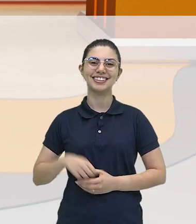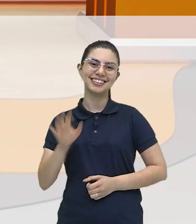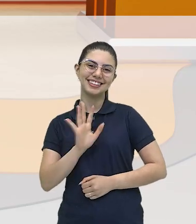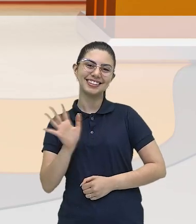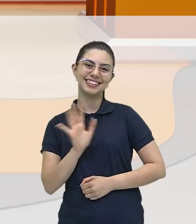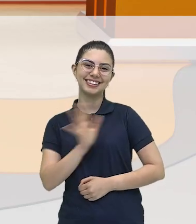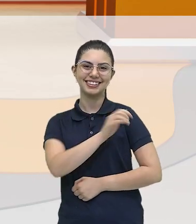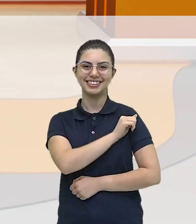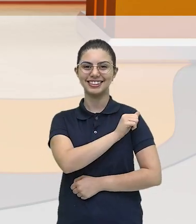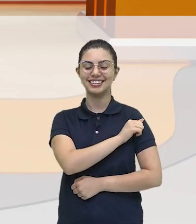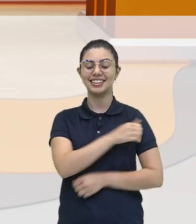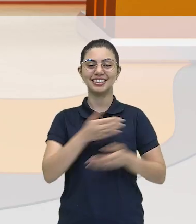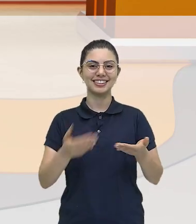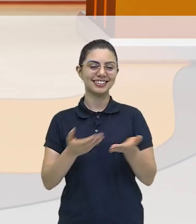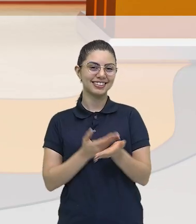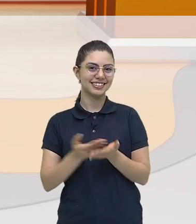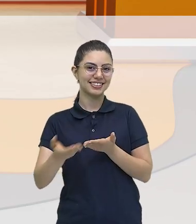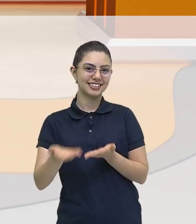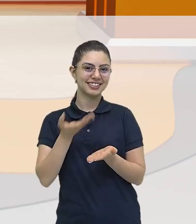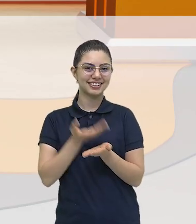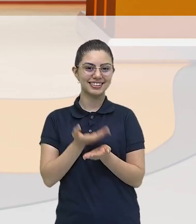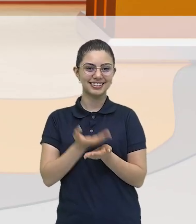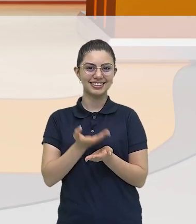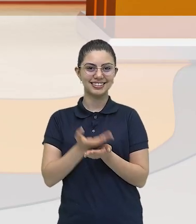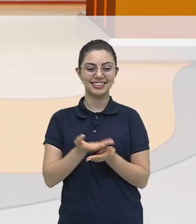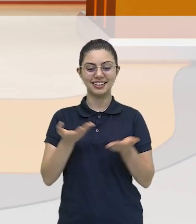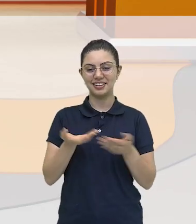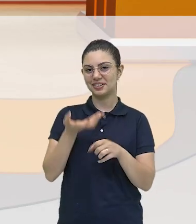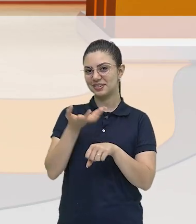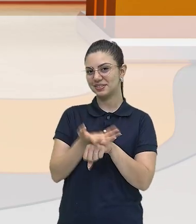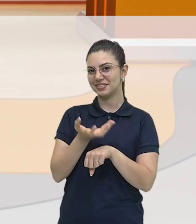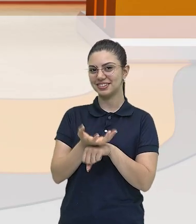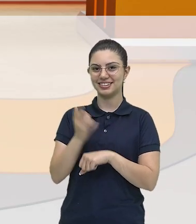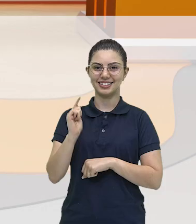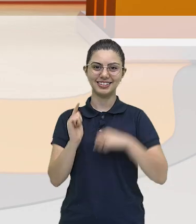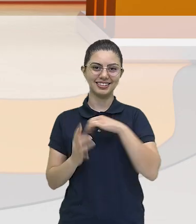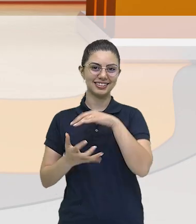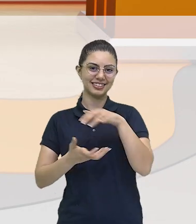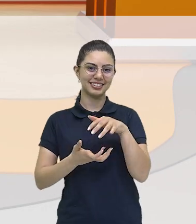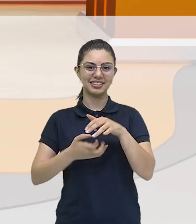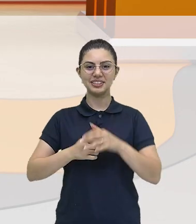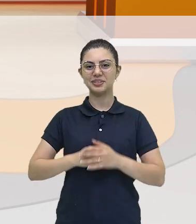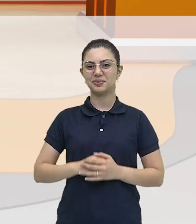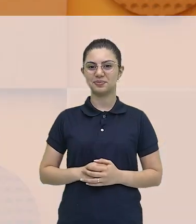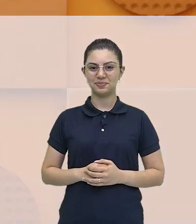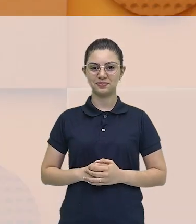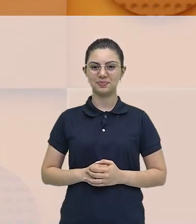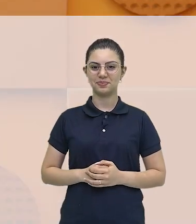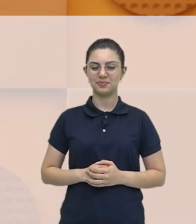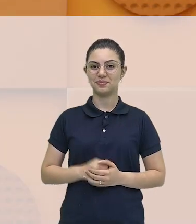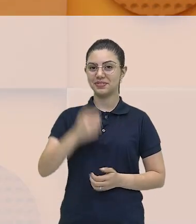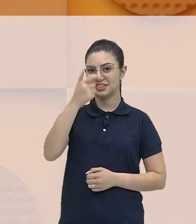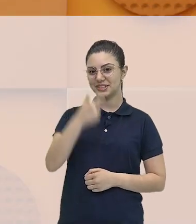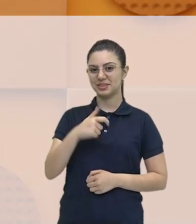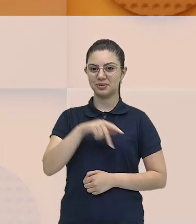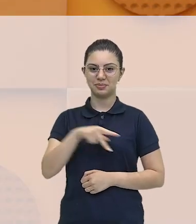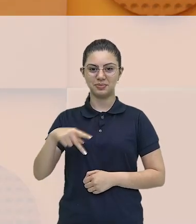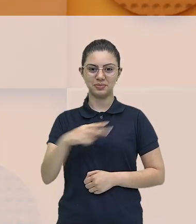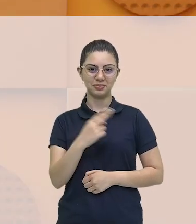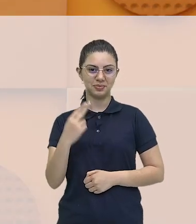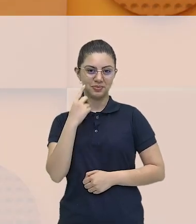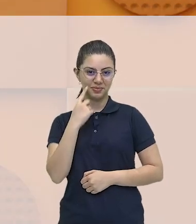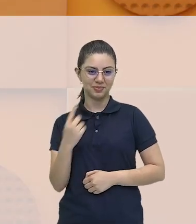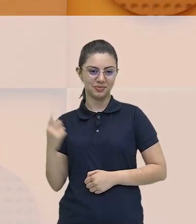Olá, turmas! Vamos dar início a mais uma aula do nosso componente de Geografia. Eu sou a professora